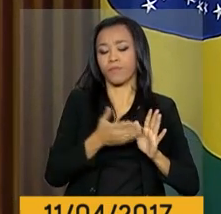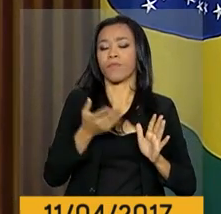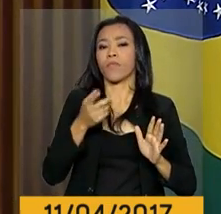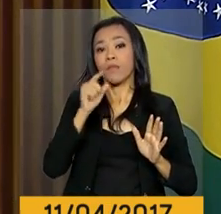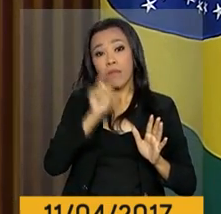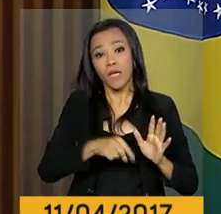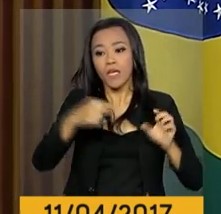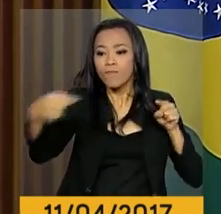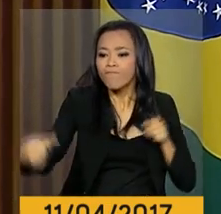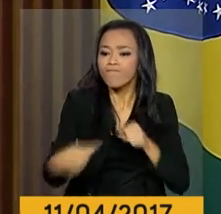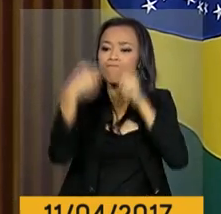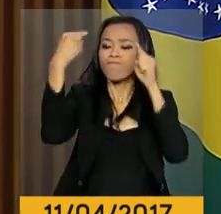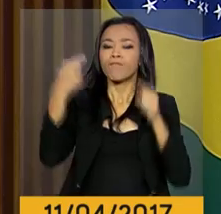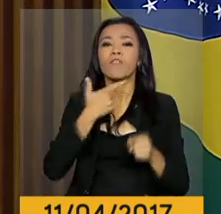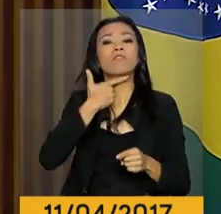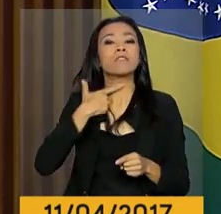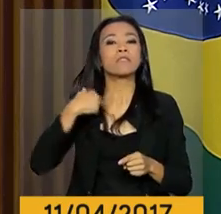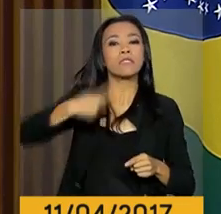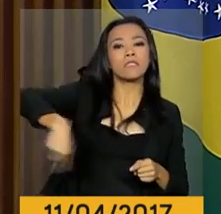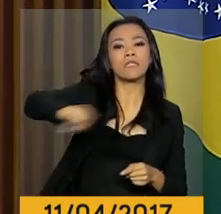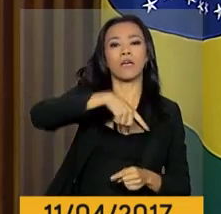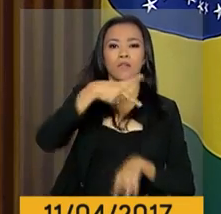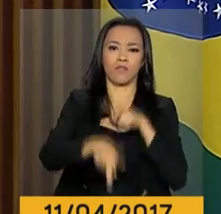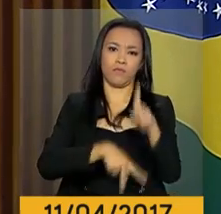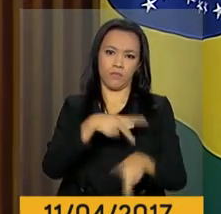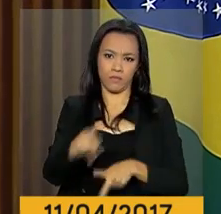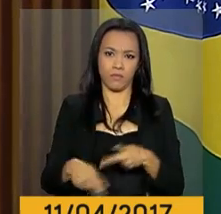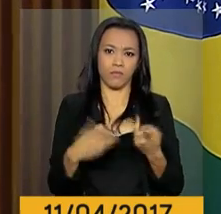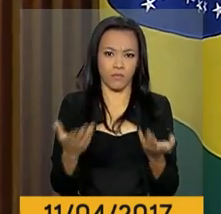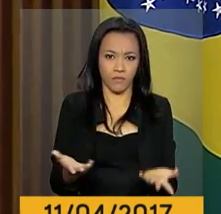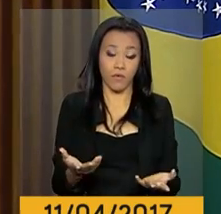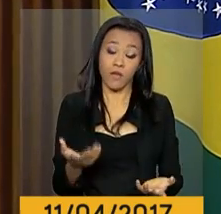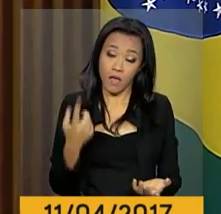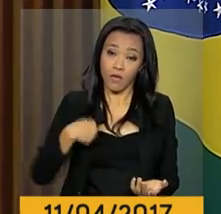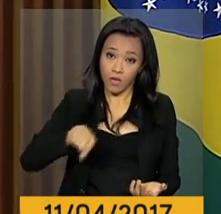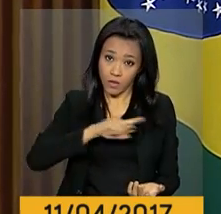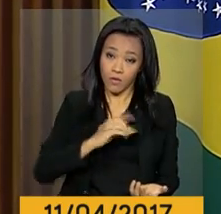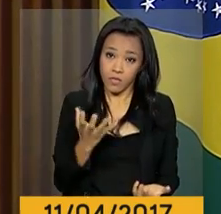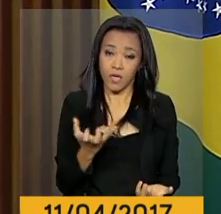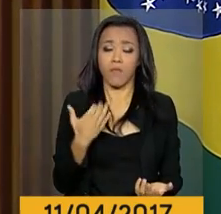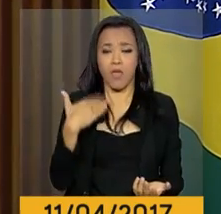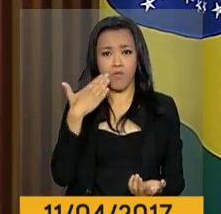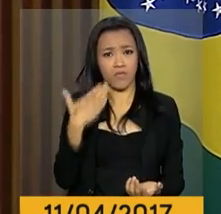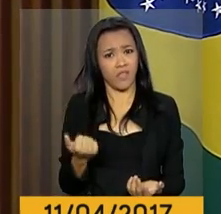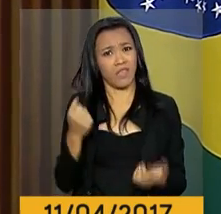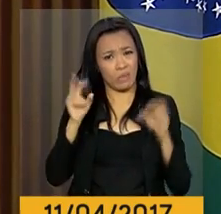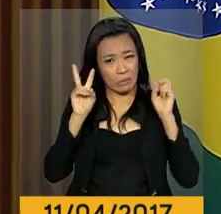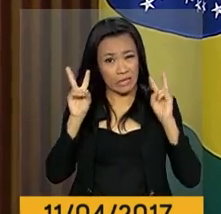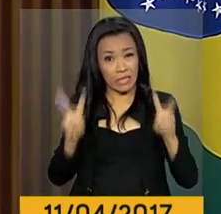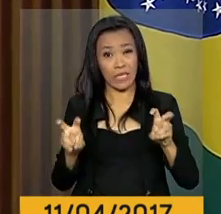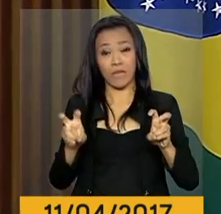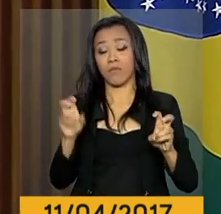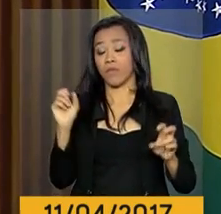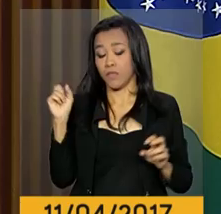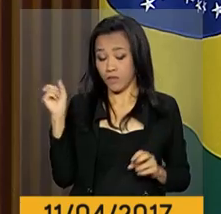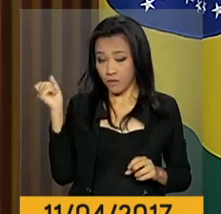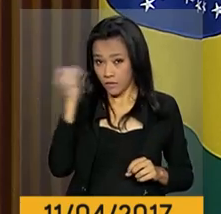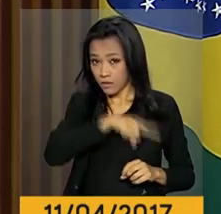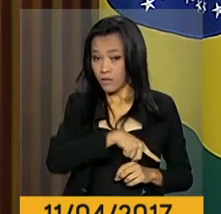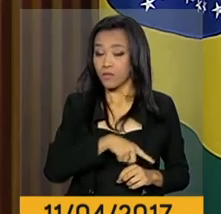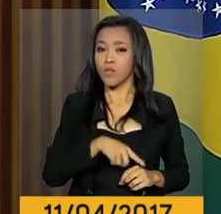aspirações populares que é o que mais eh nós queremos eu sei o quanto o tema é difícil eu numa das